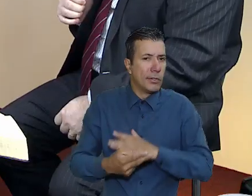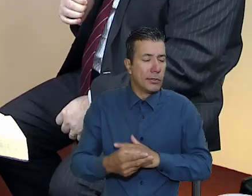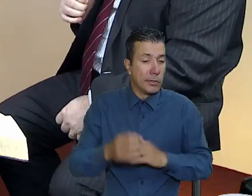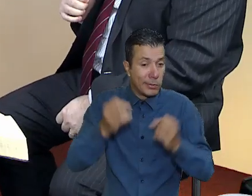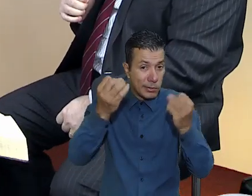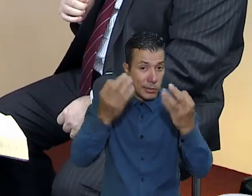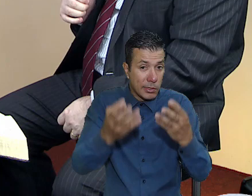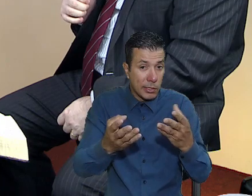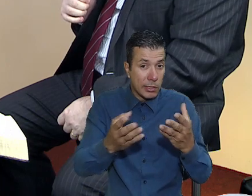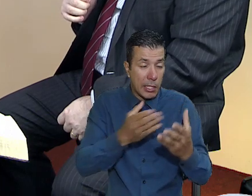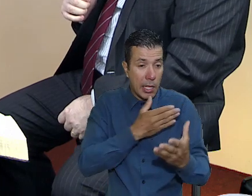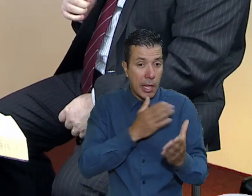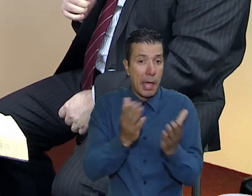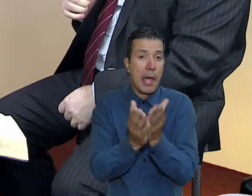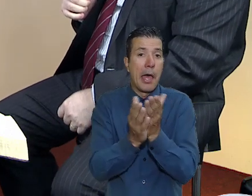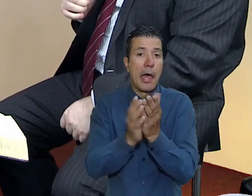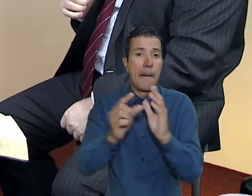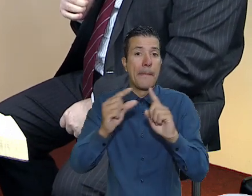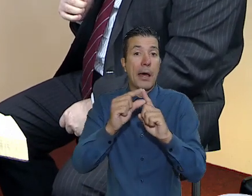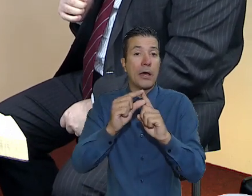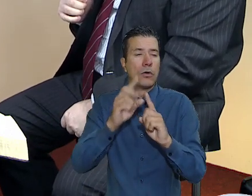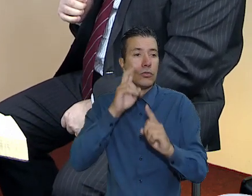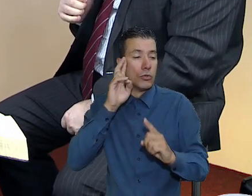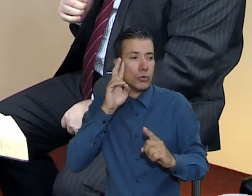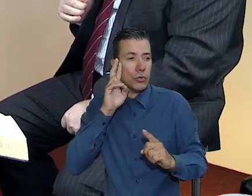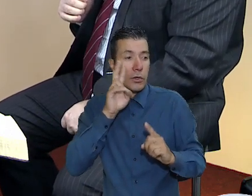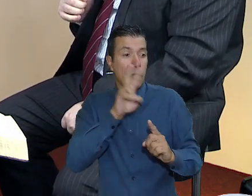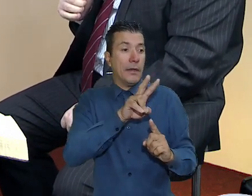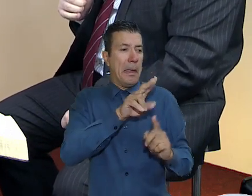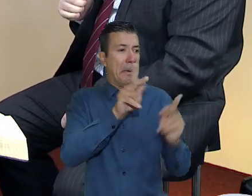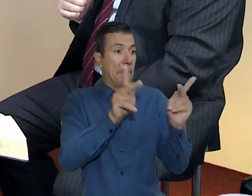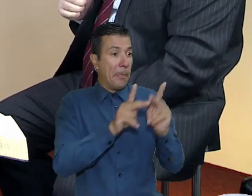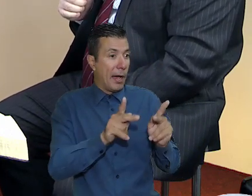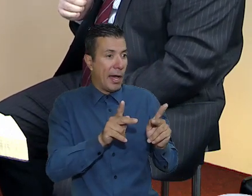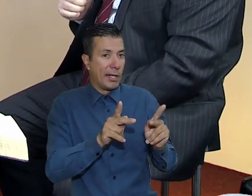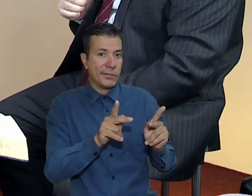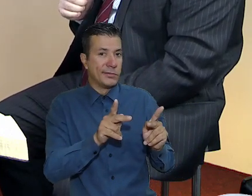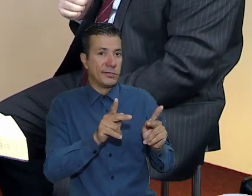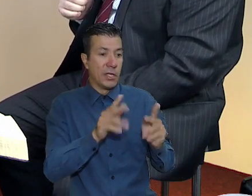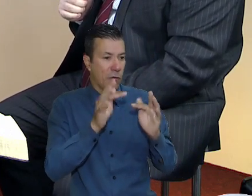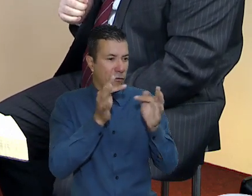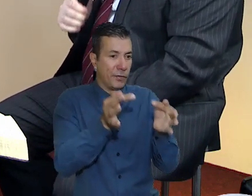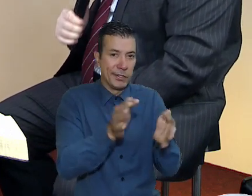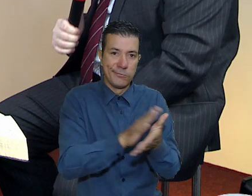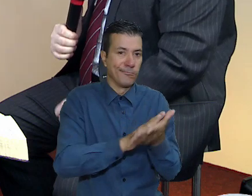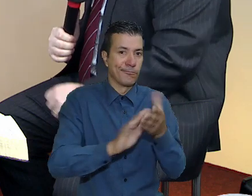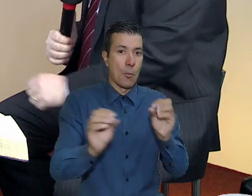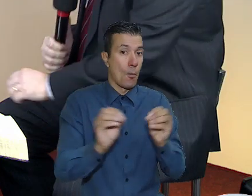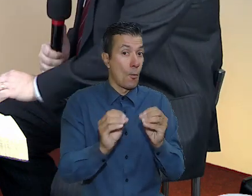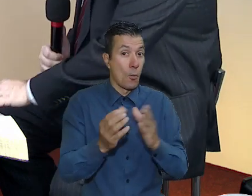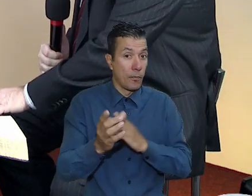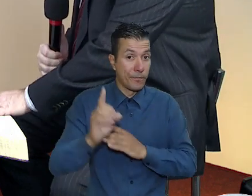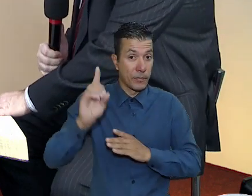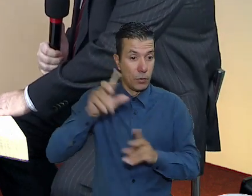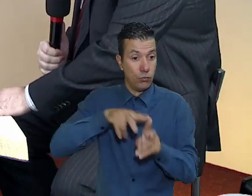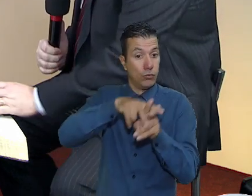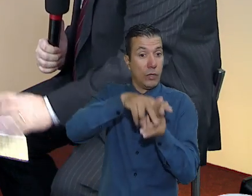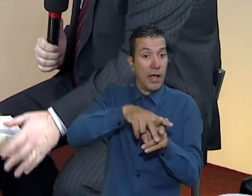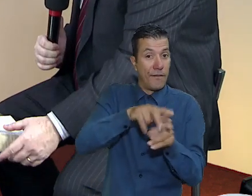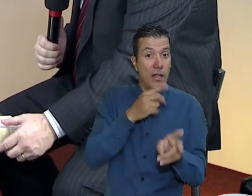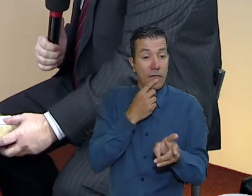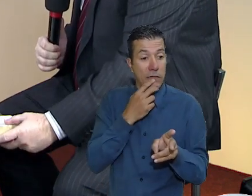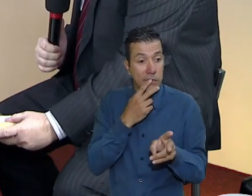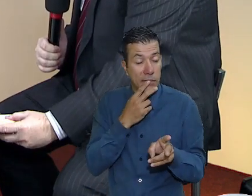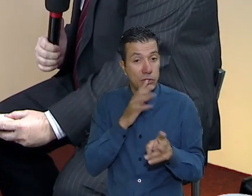Cristo, quando ouvides falando de paz, ainda não é chegado? Ainda não é chegado o fim. Que bom, pastor. Então, esse cavalo vermelho, ele vem